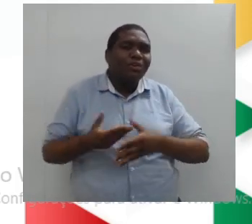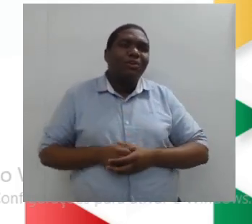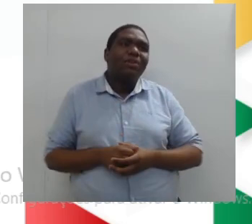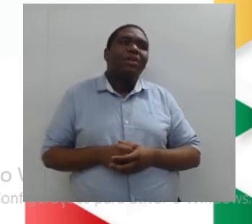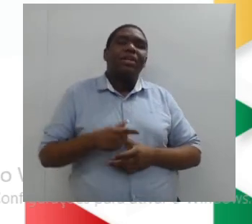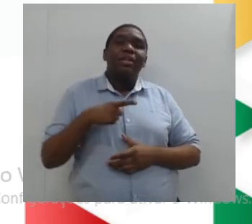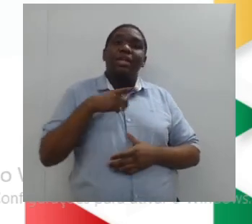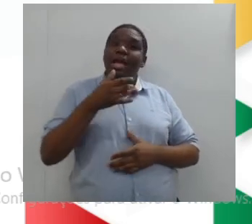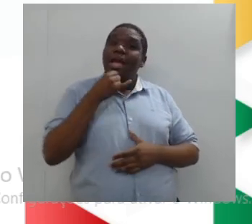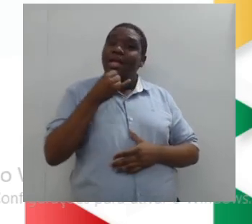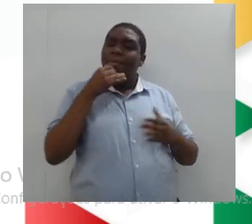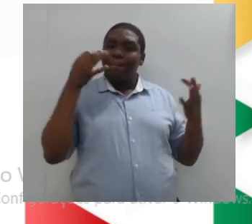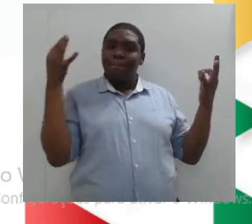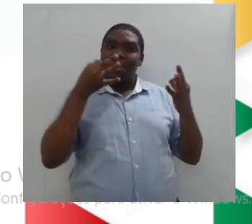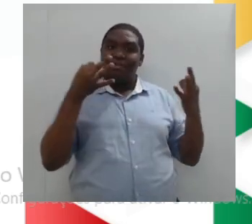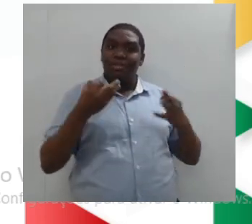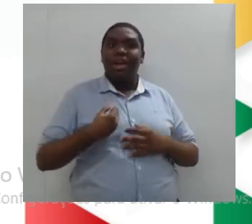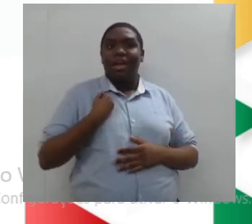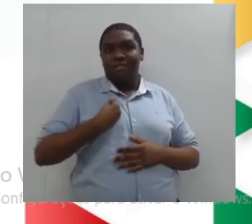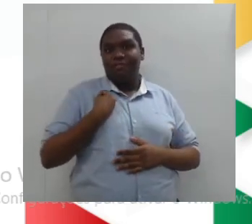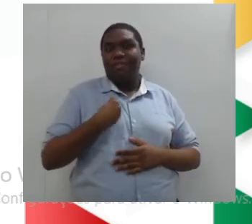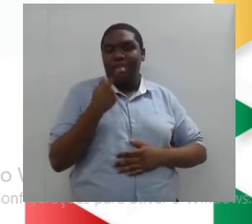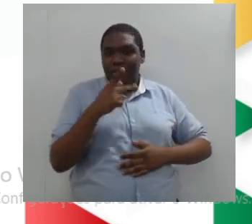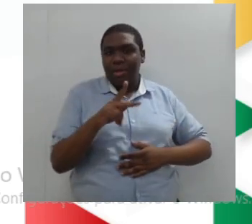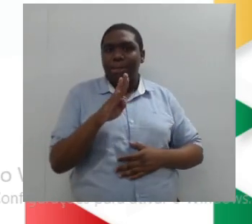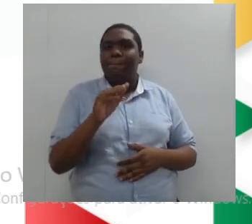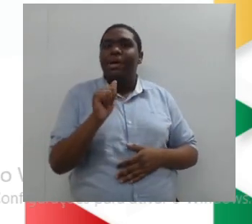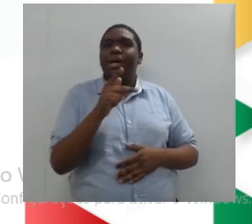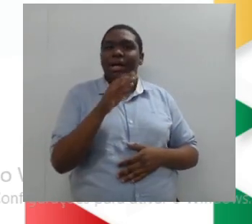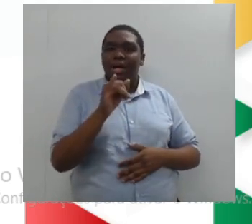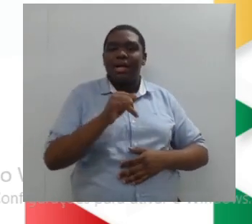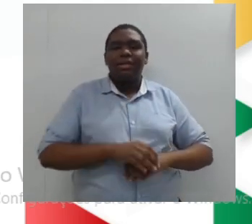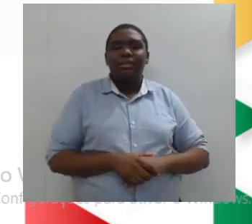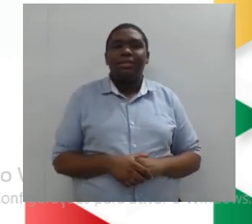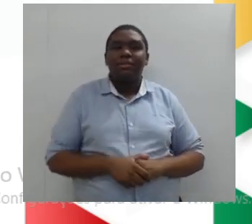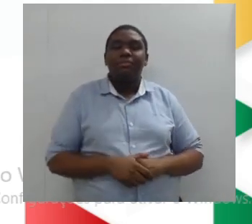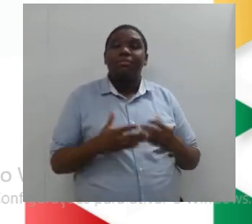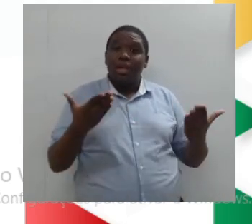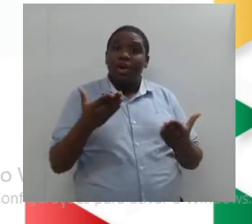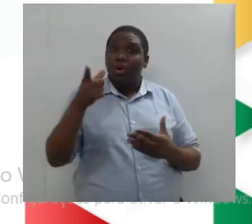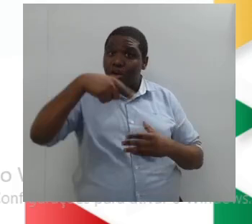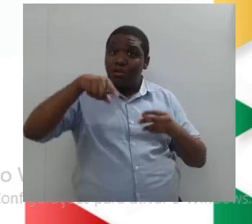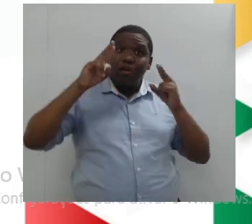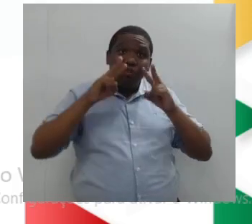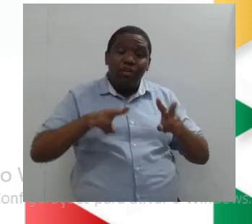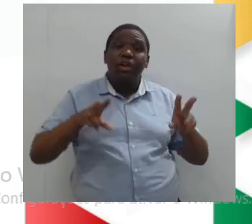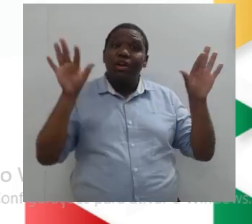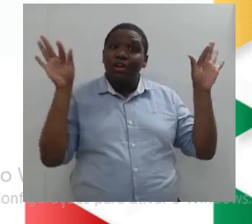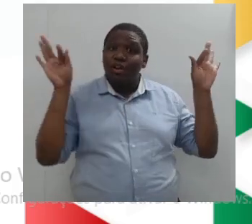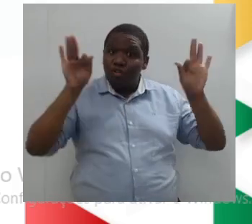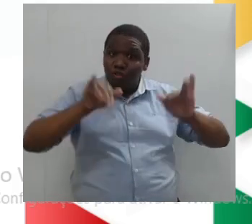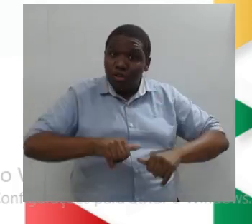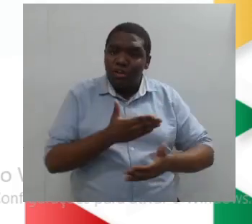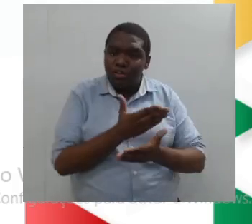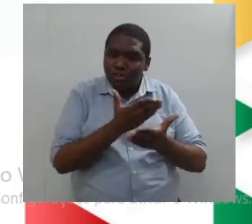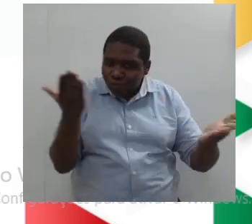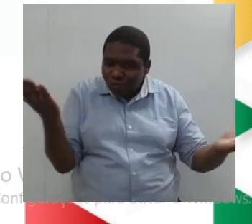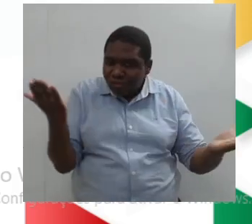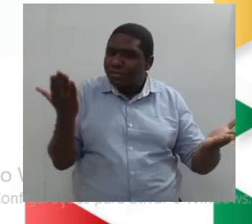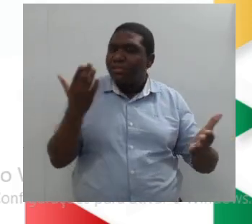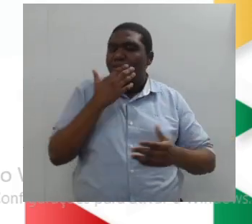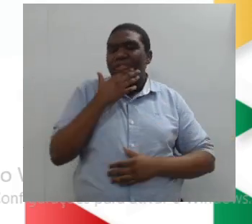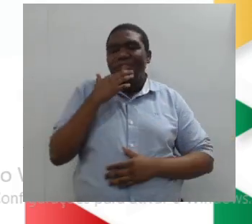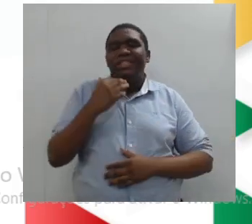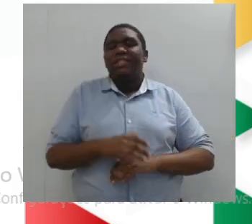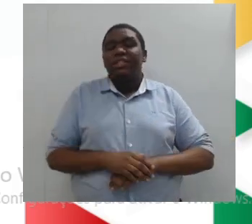exemplo perfeito da vida Bahá'í. Vejam só, e agora eu finalizo com vocês com um